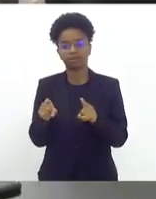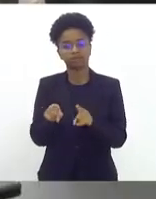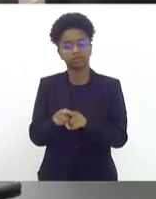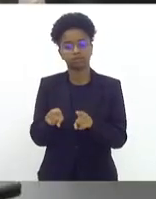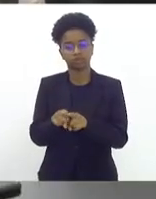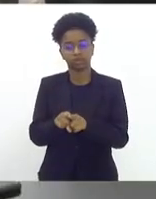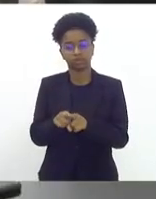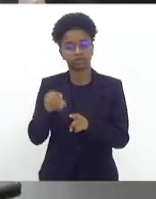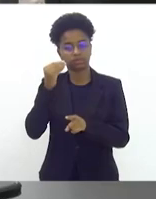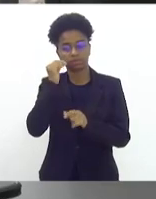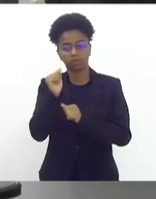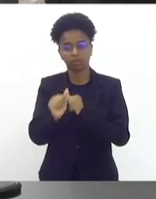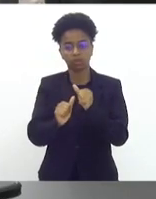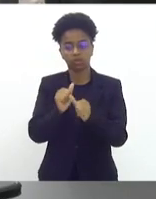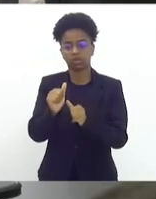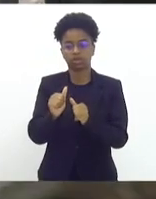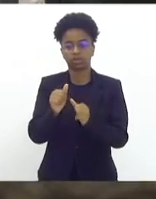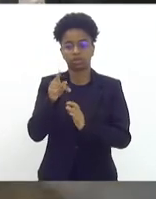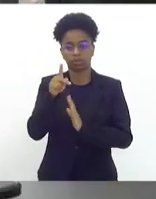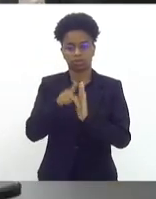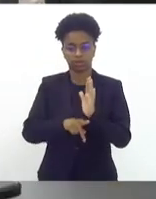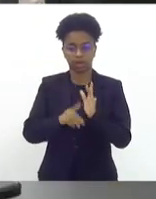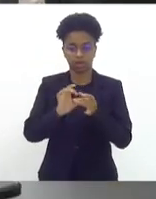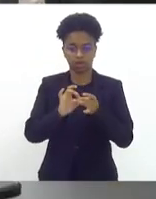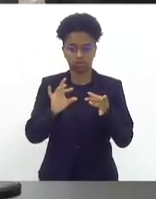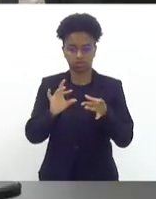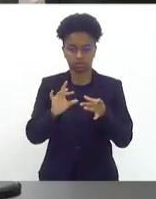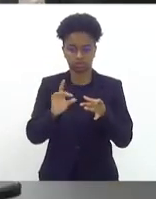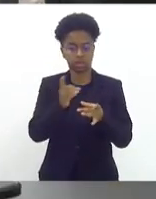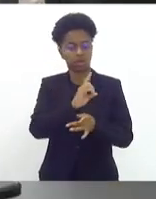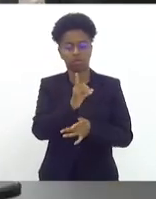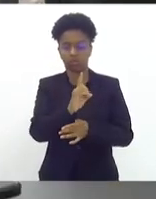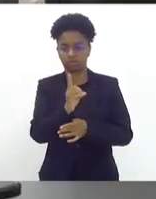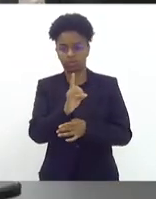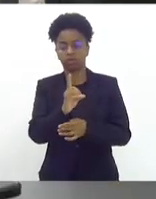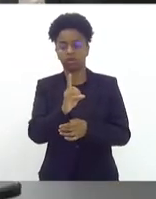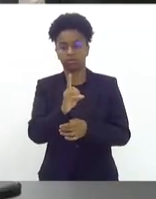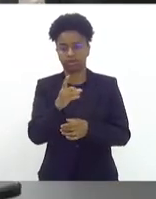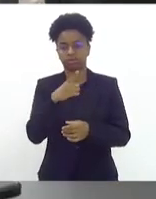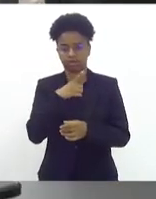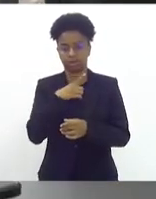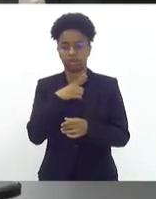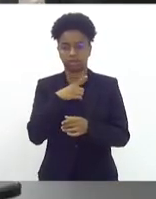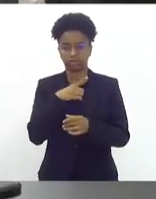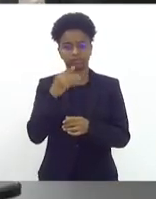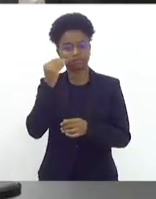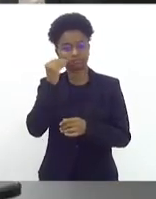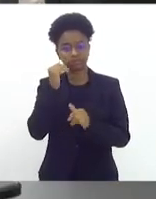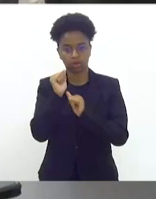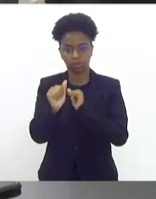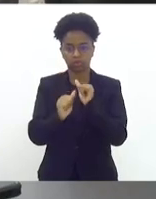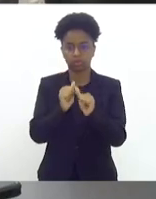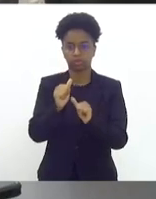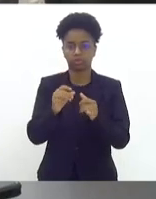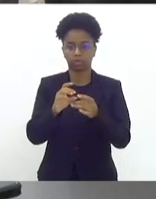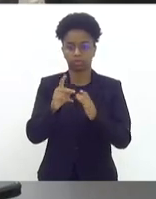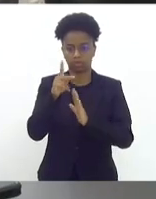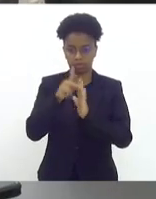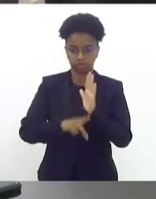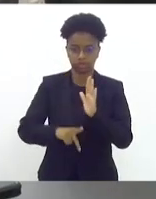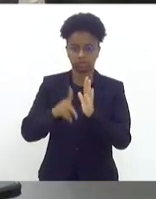de transformar o projeto no autorizado. Não, sim, sim. O recurso do autor é no sentido de transformar o